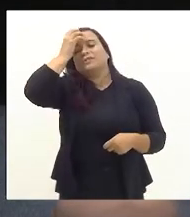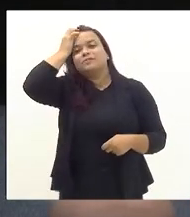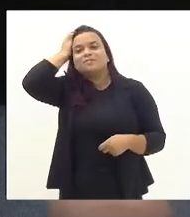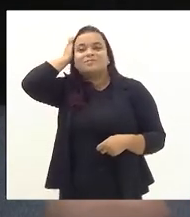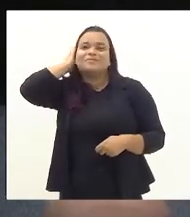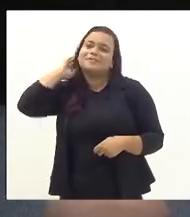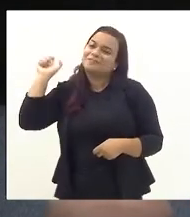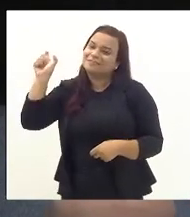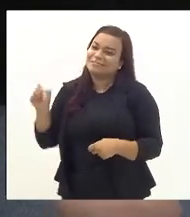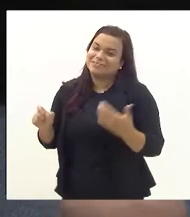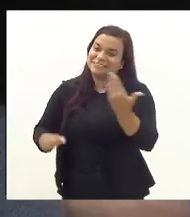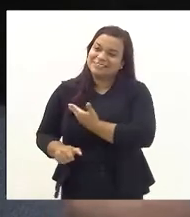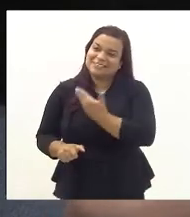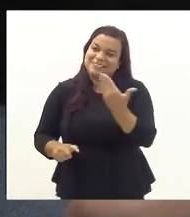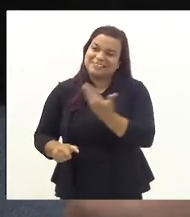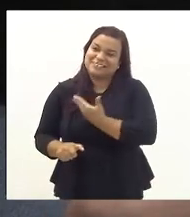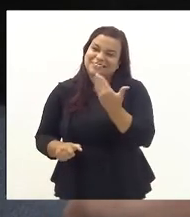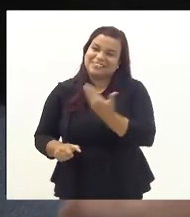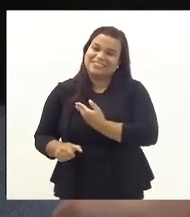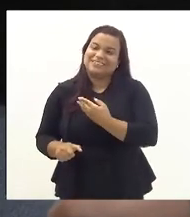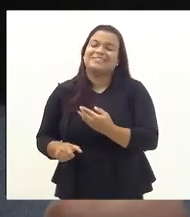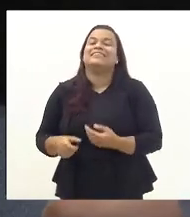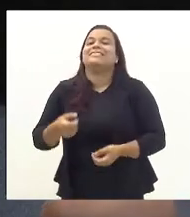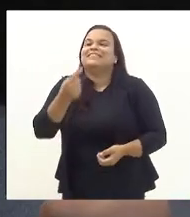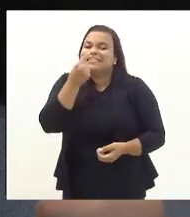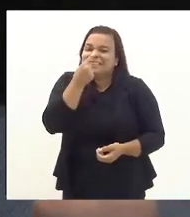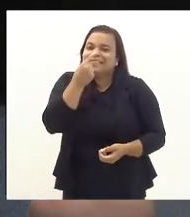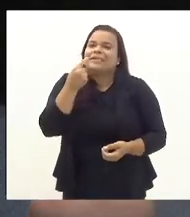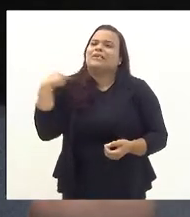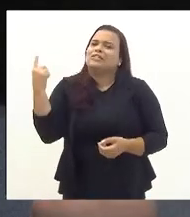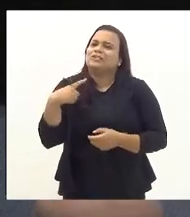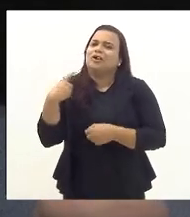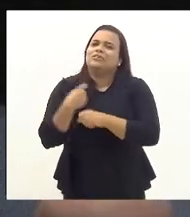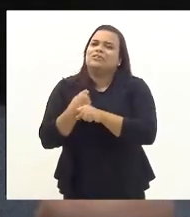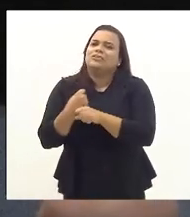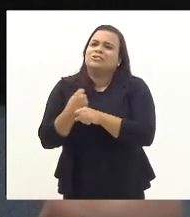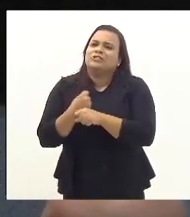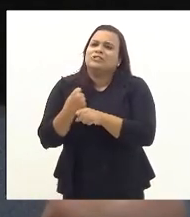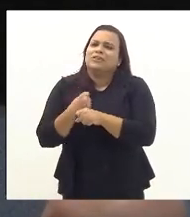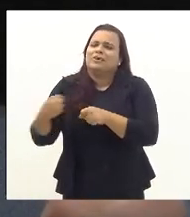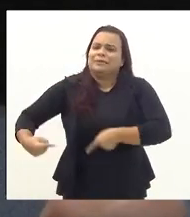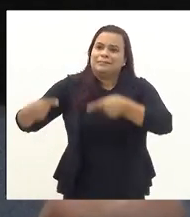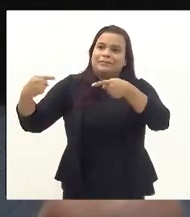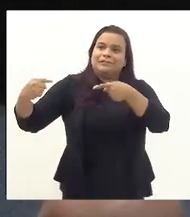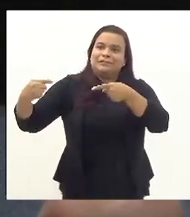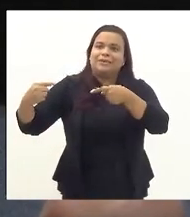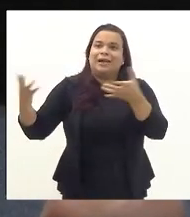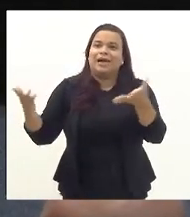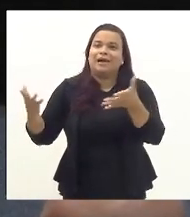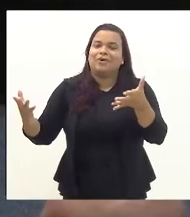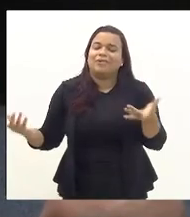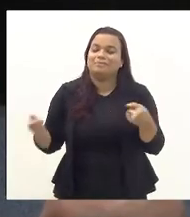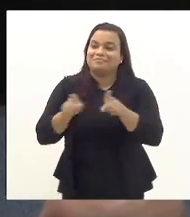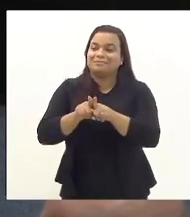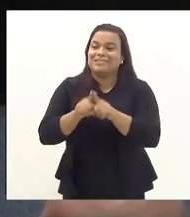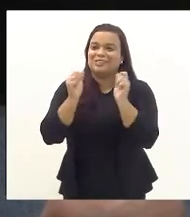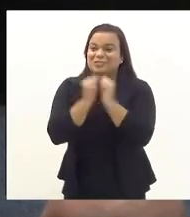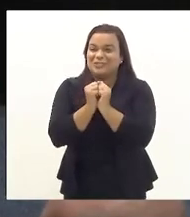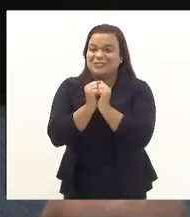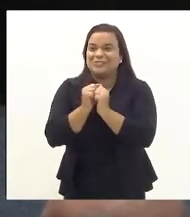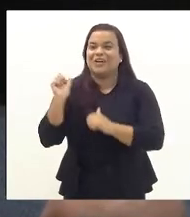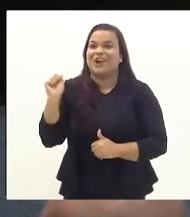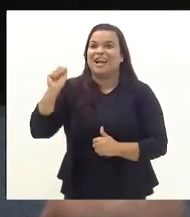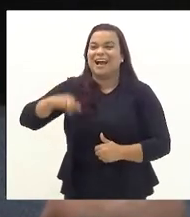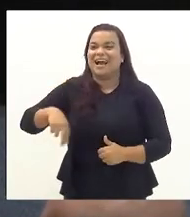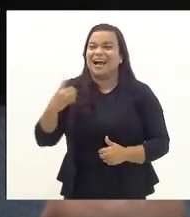Grande camarada, que há muito tempo, né, já tivemos em lados opostos, e hoje a gente está do mesmo lado, o André, né, conhecido mais